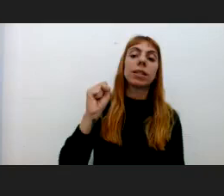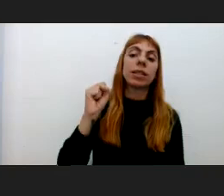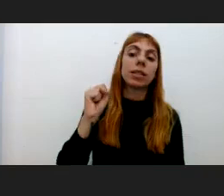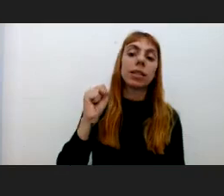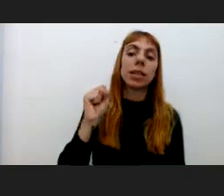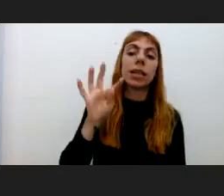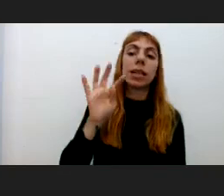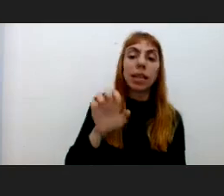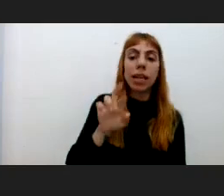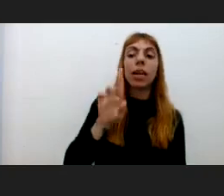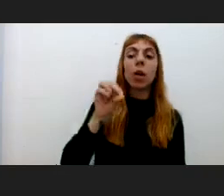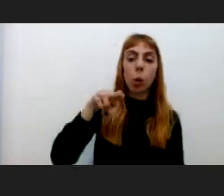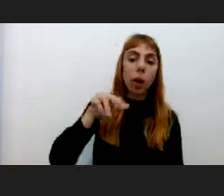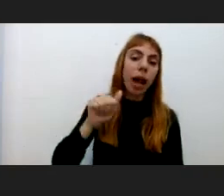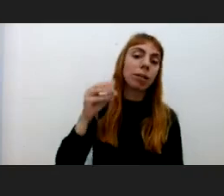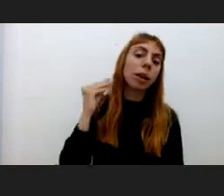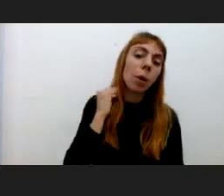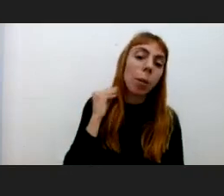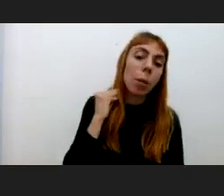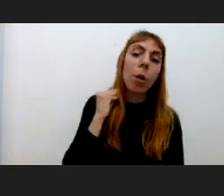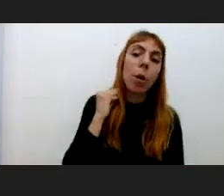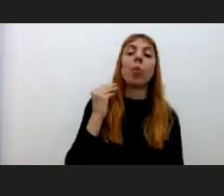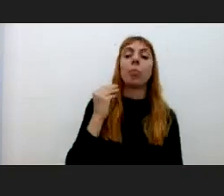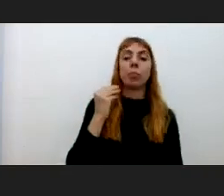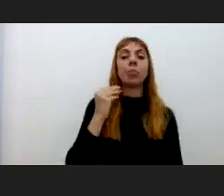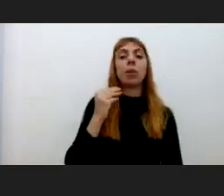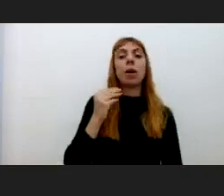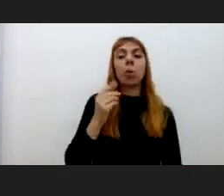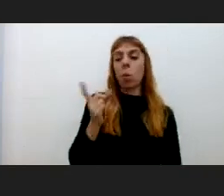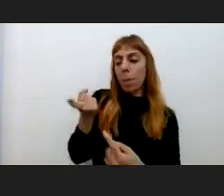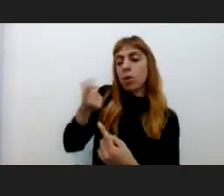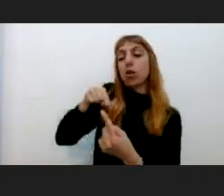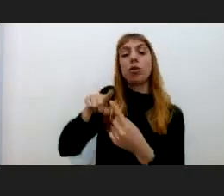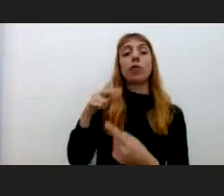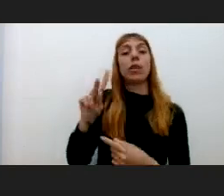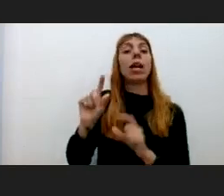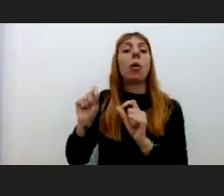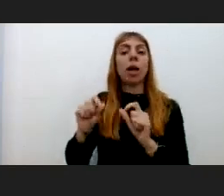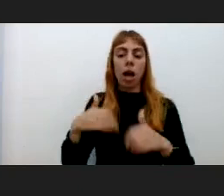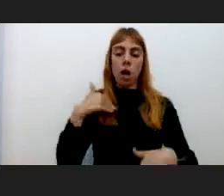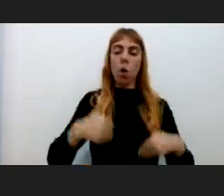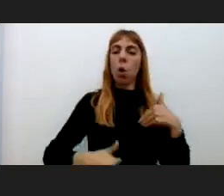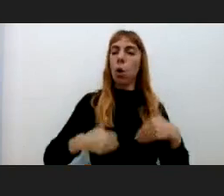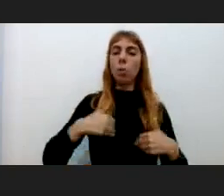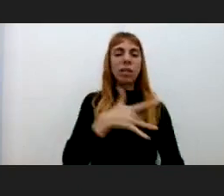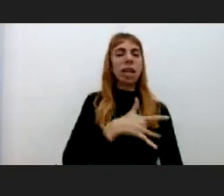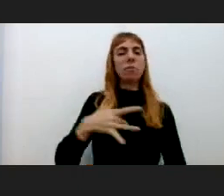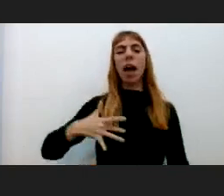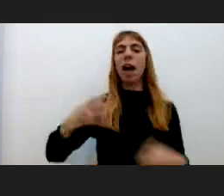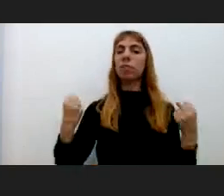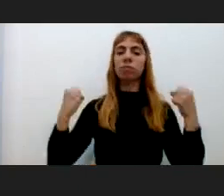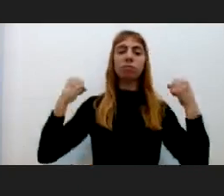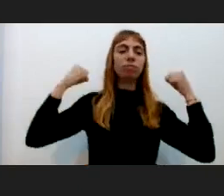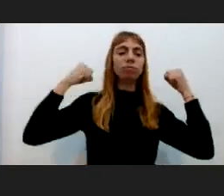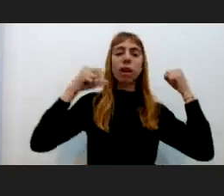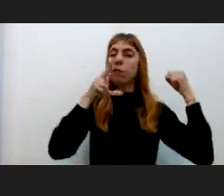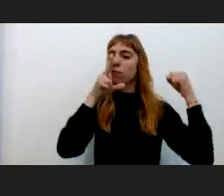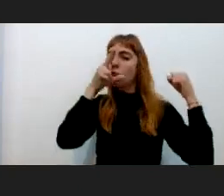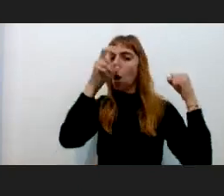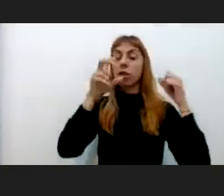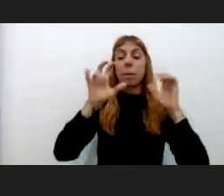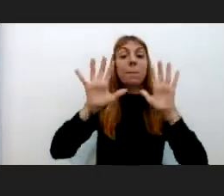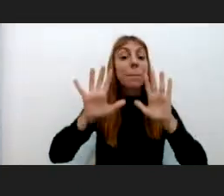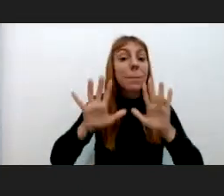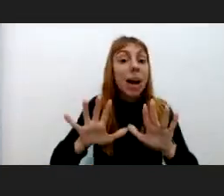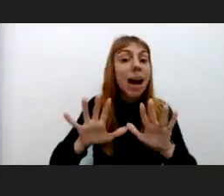de um corpo muito saudável, porque o indivíduo fica musculoso, mas os